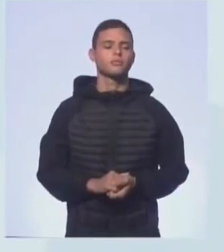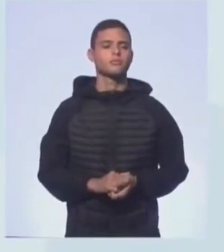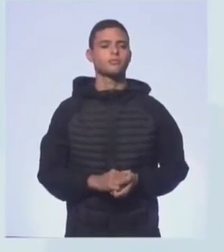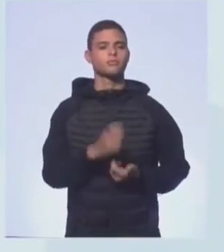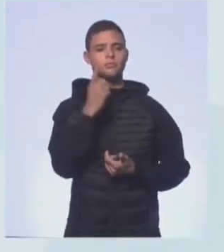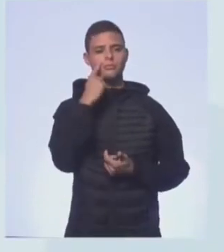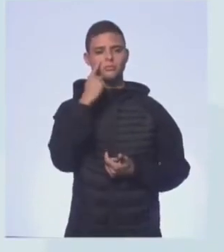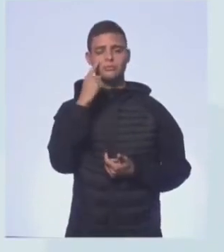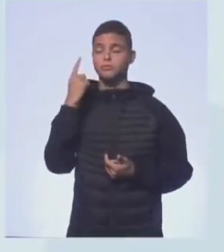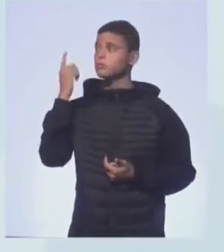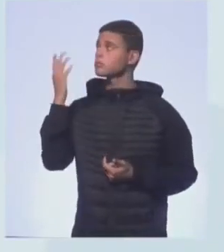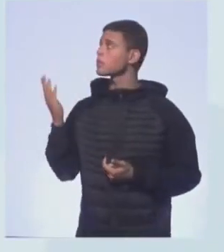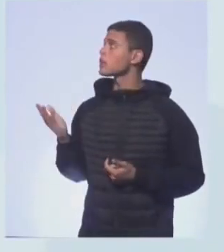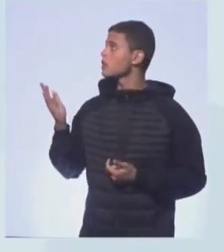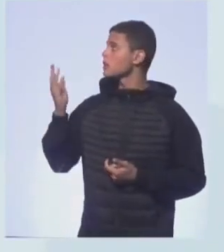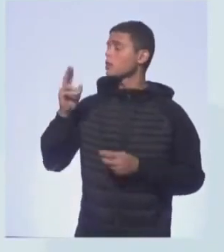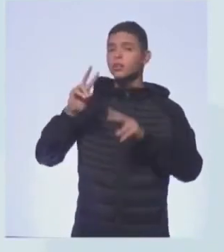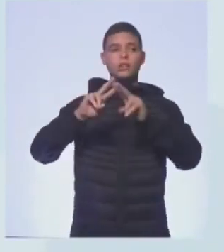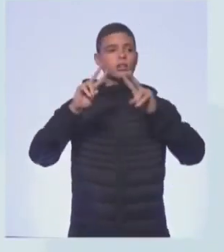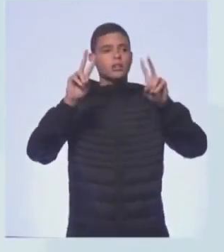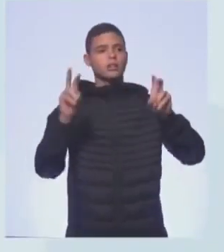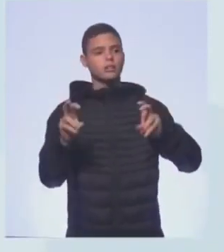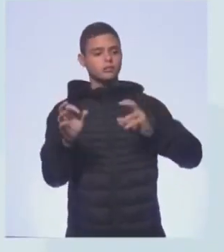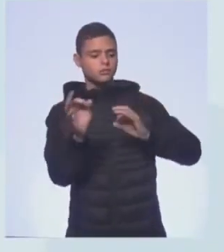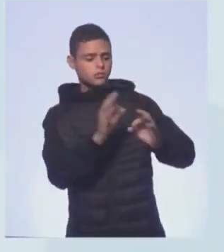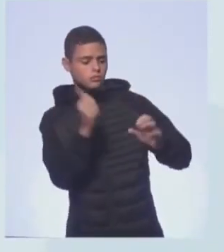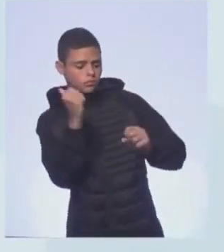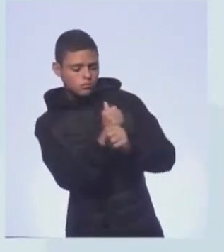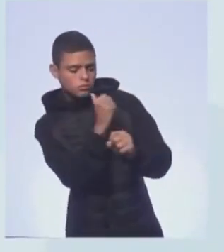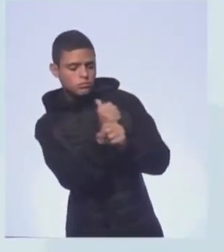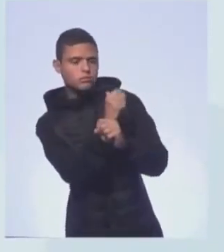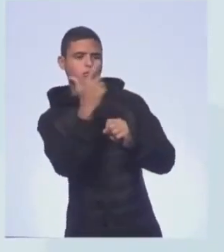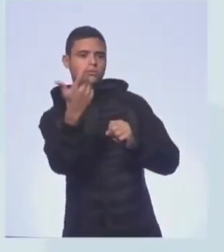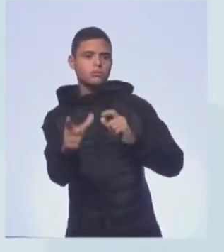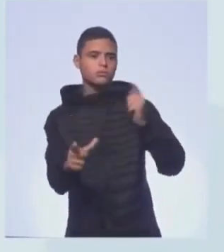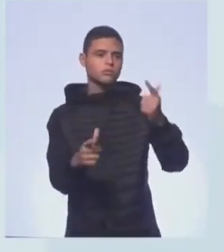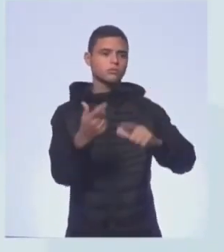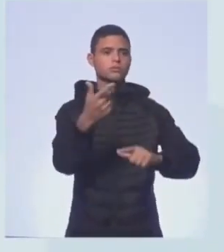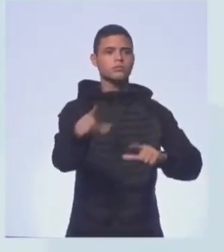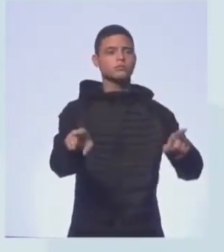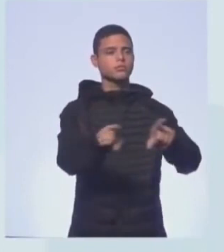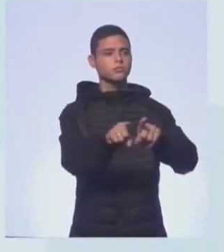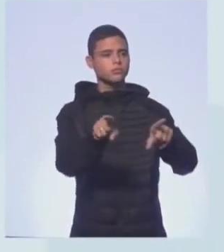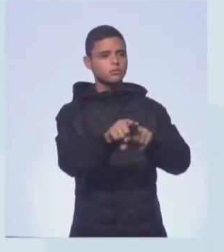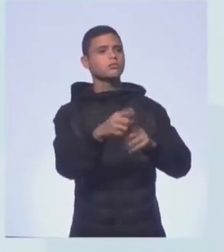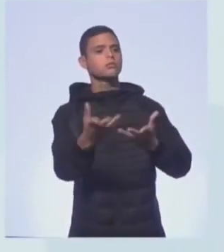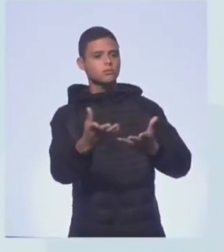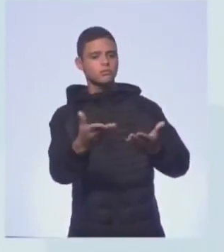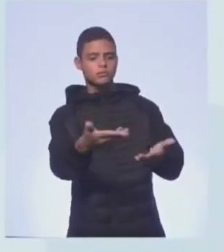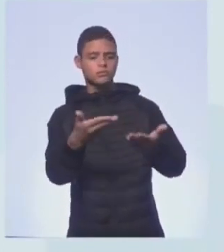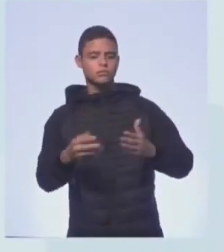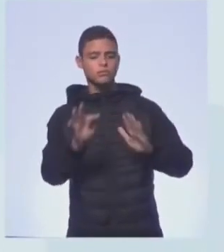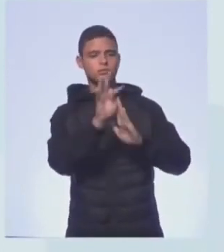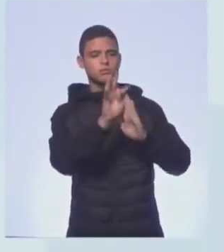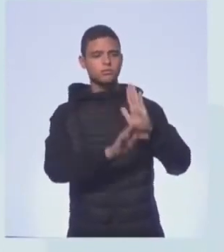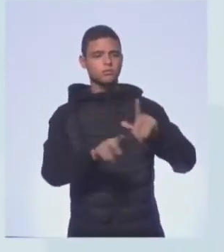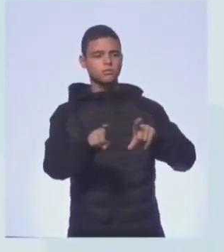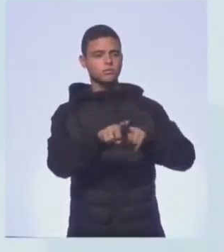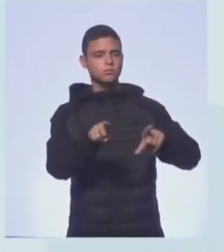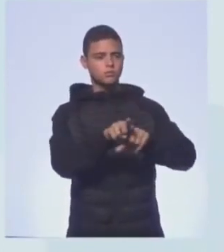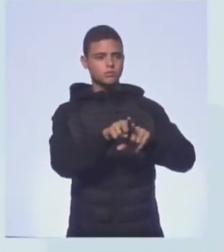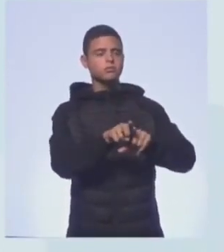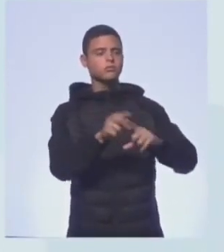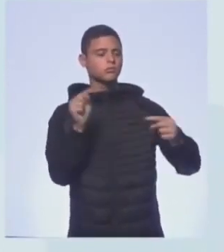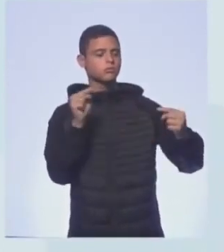mais nessa aula. Tema da aula, reconstrução do contexto de produção, circulação e recepção de textos. Objetivo da